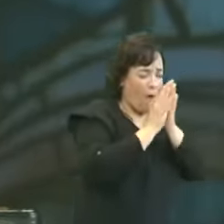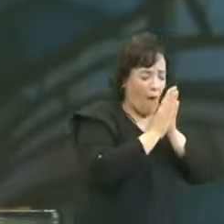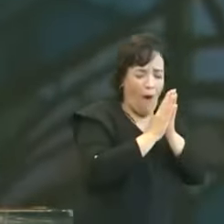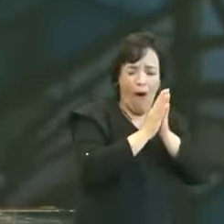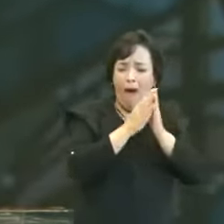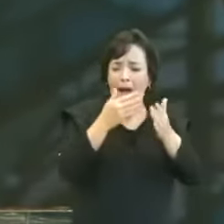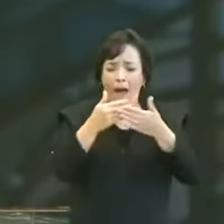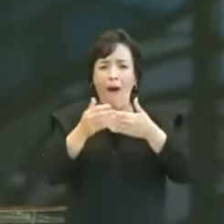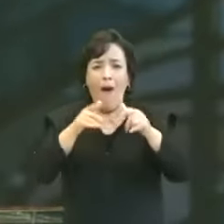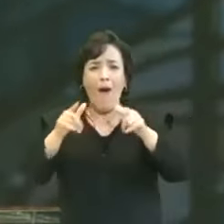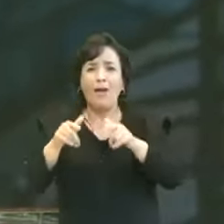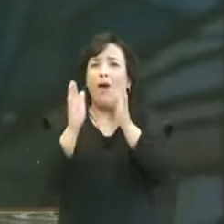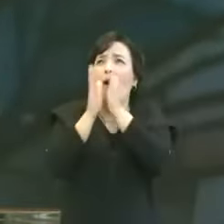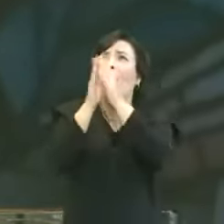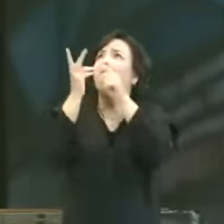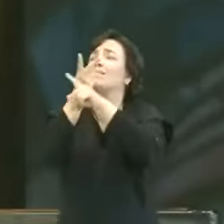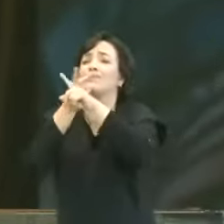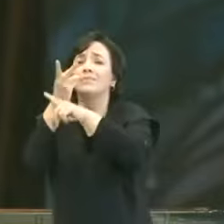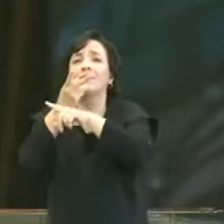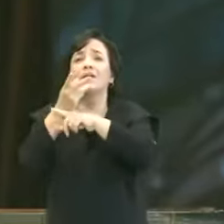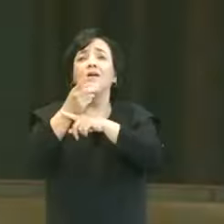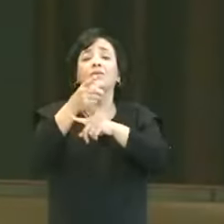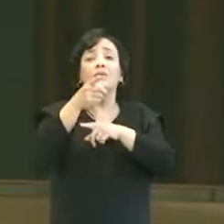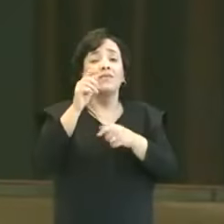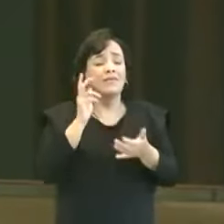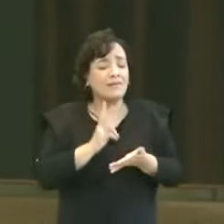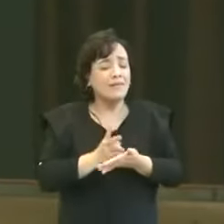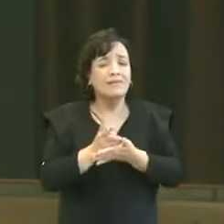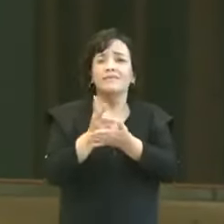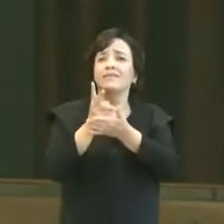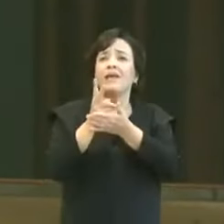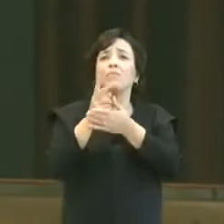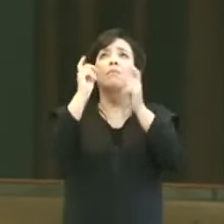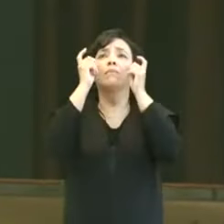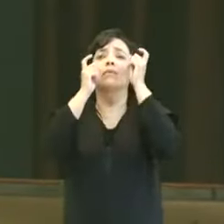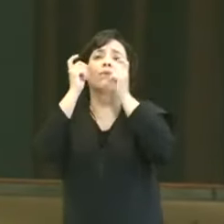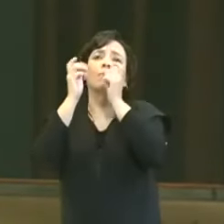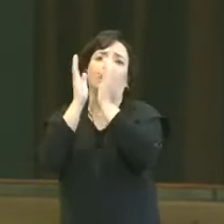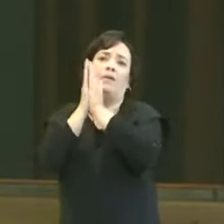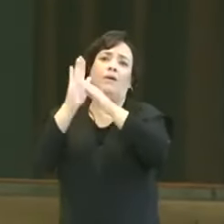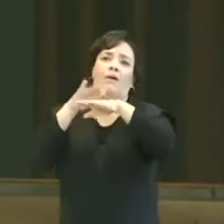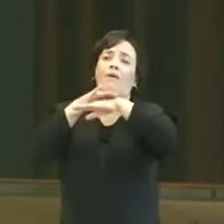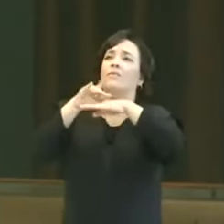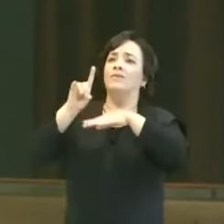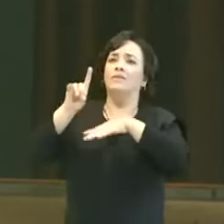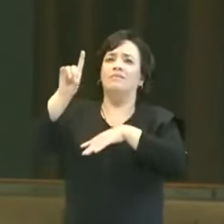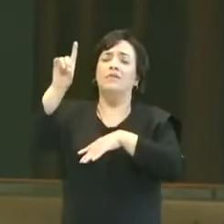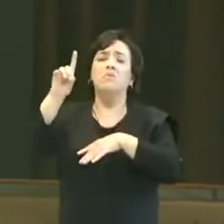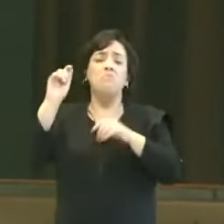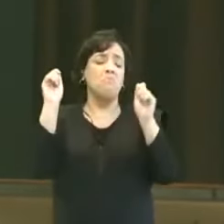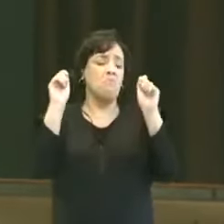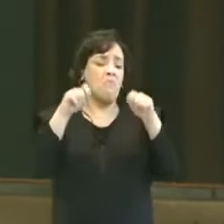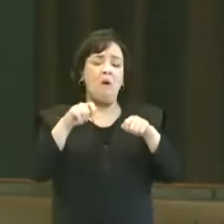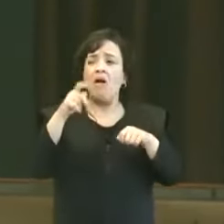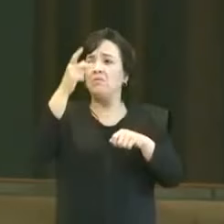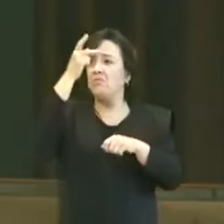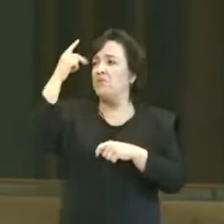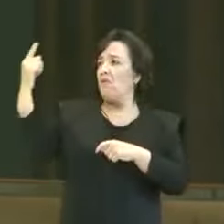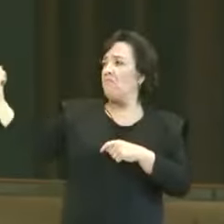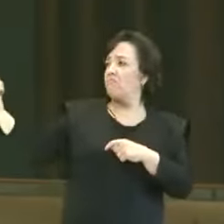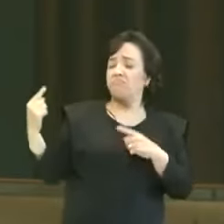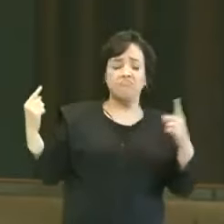ali, para aqueles que têm uma procura constante de Deus. 1000 cairão a um lado, 10.000 ao outro, a